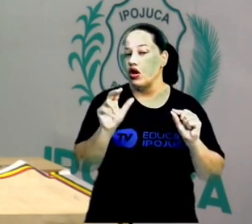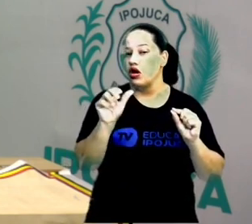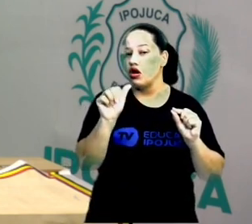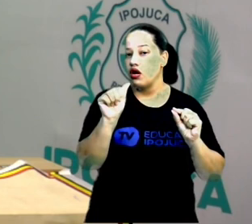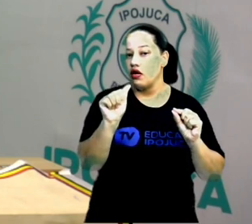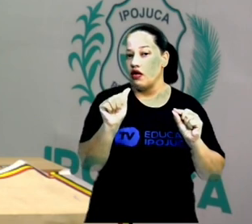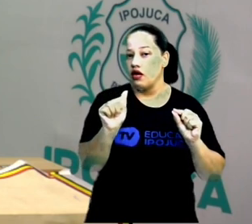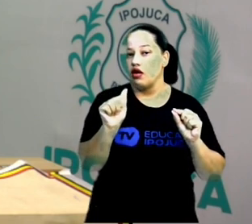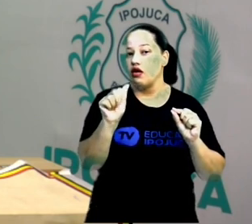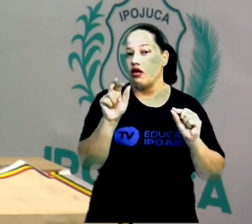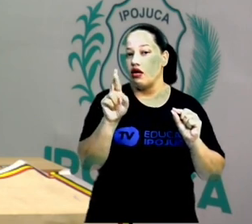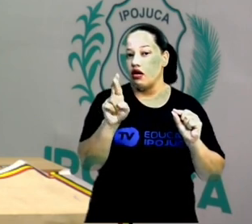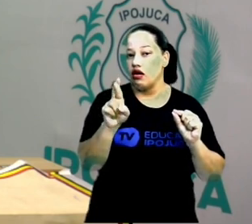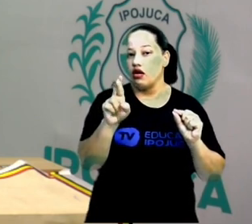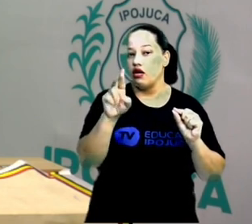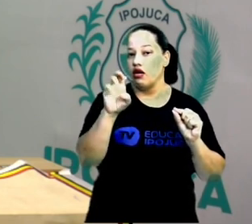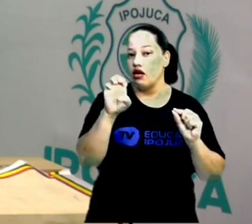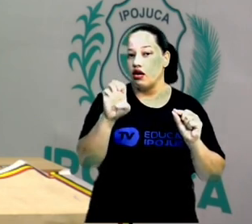aresta.